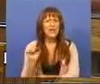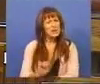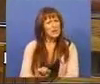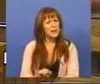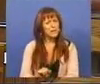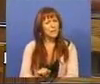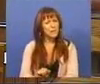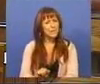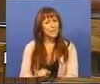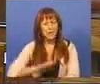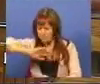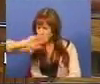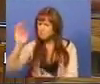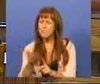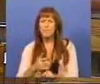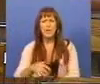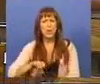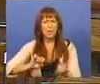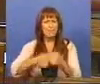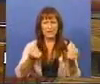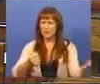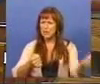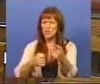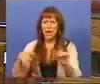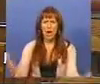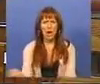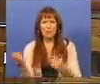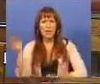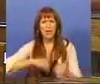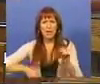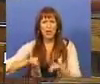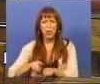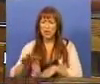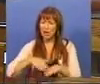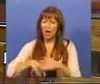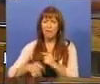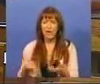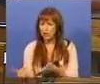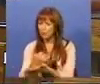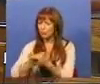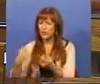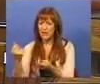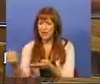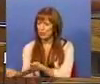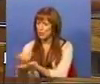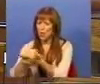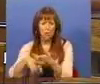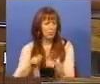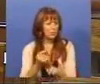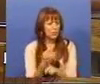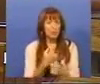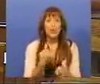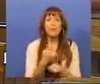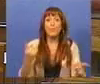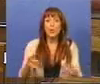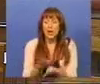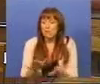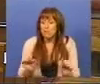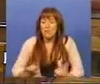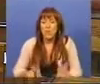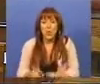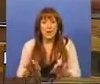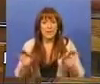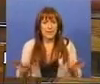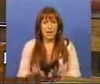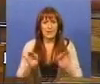ou seja, penalizar os partidos que nas campanhas eleitorais realizam angariação de fundos, pelo facto dela não ter